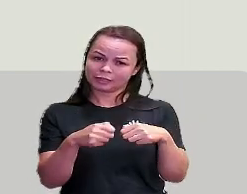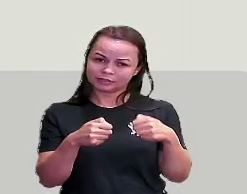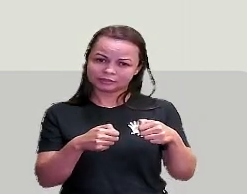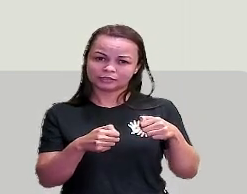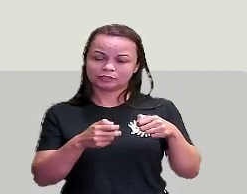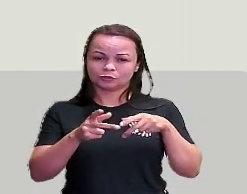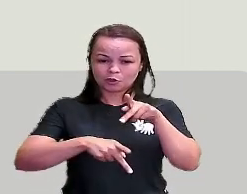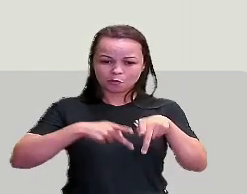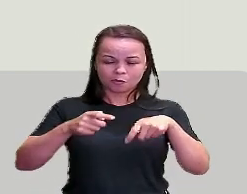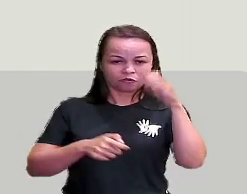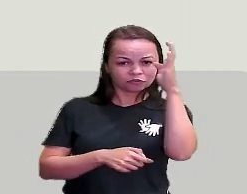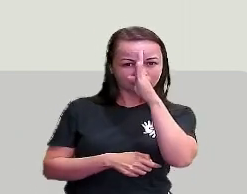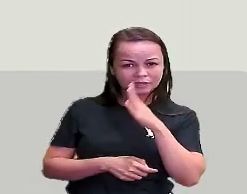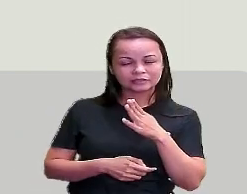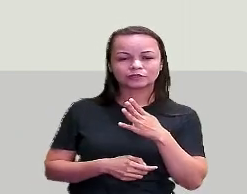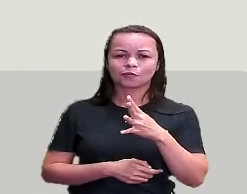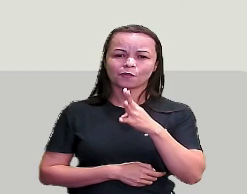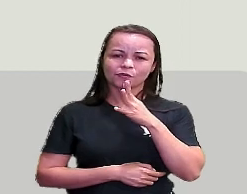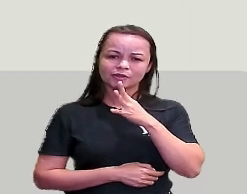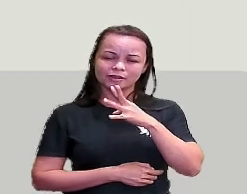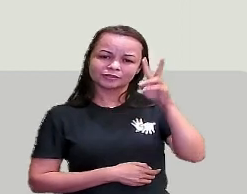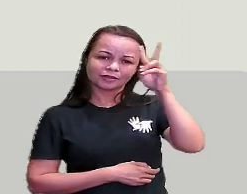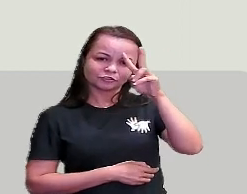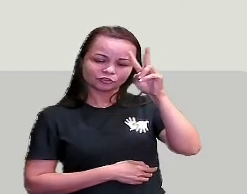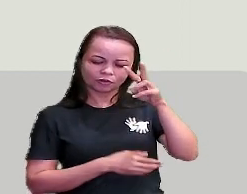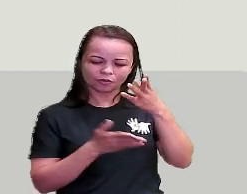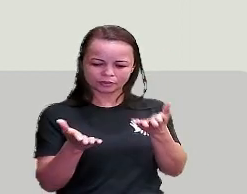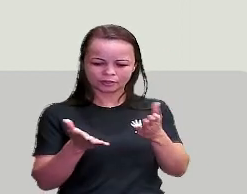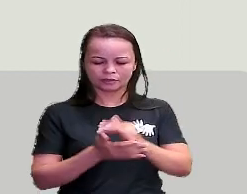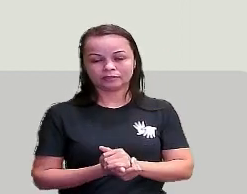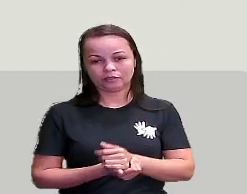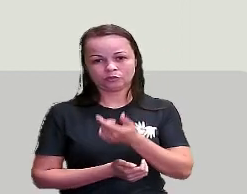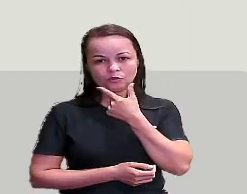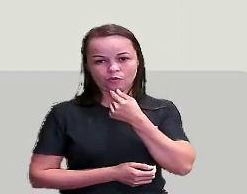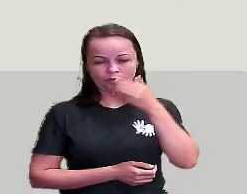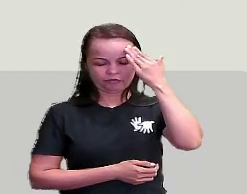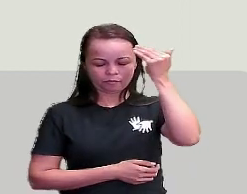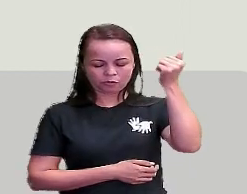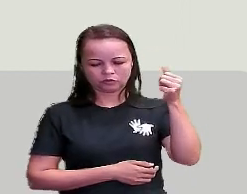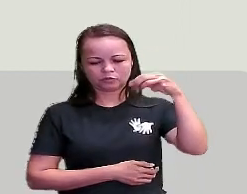nossa história. Foi citação de Mário Freitas. Então, lembrando que até o ano de